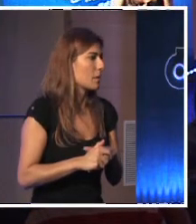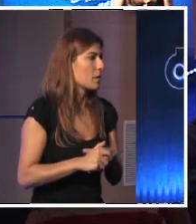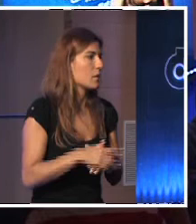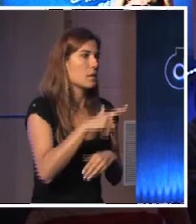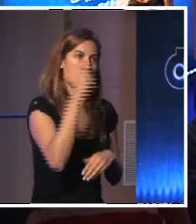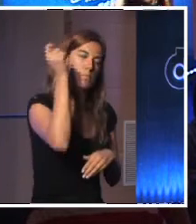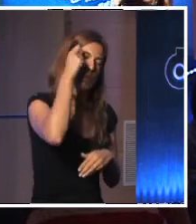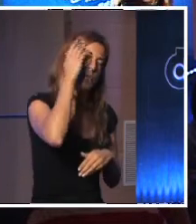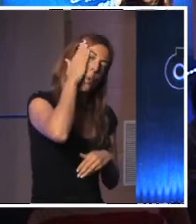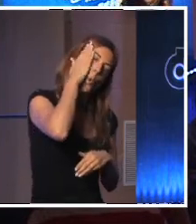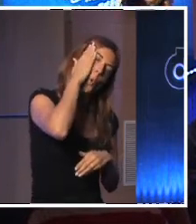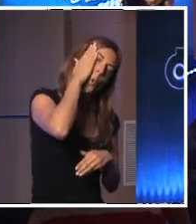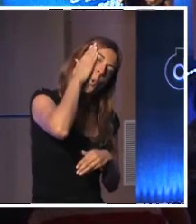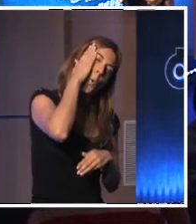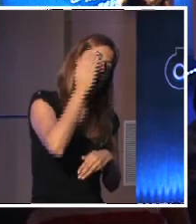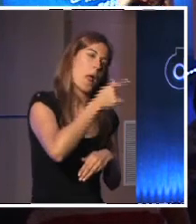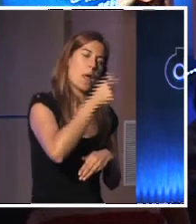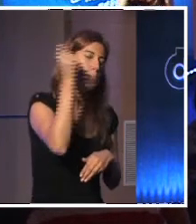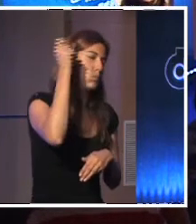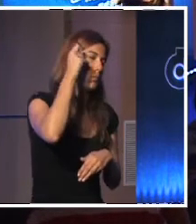Ela está ali a dormir, profundamente.